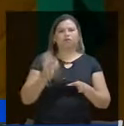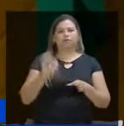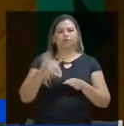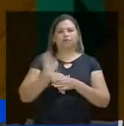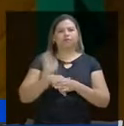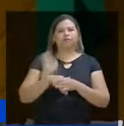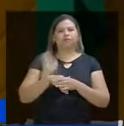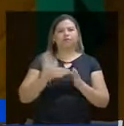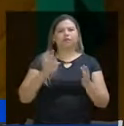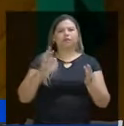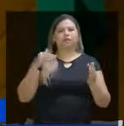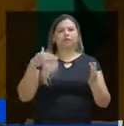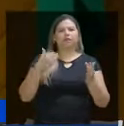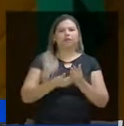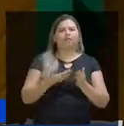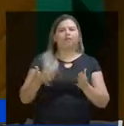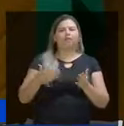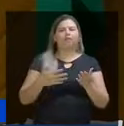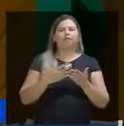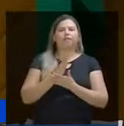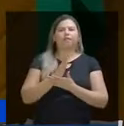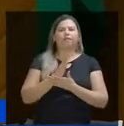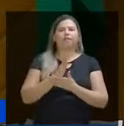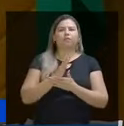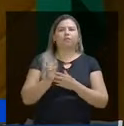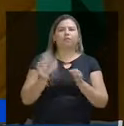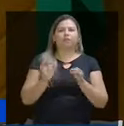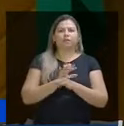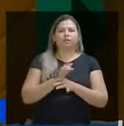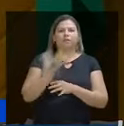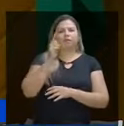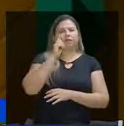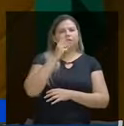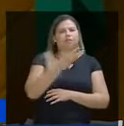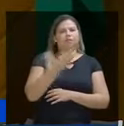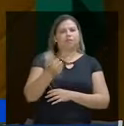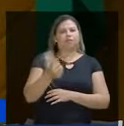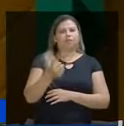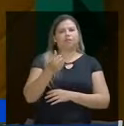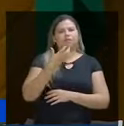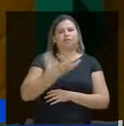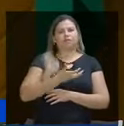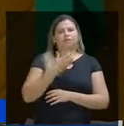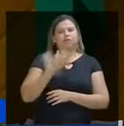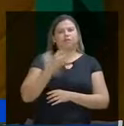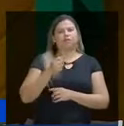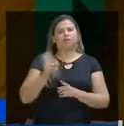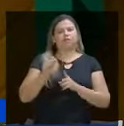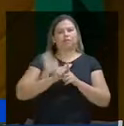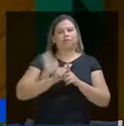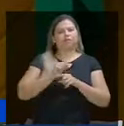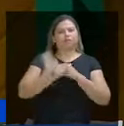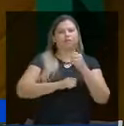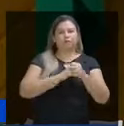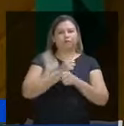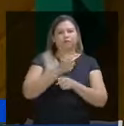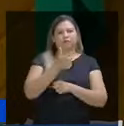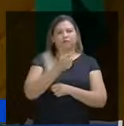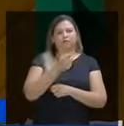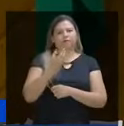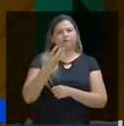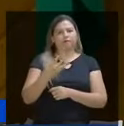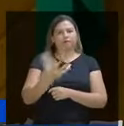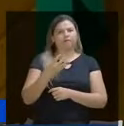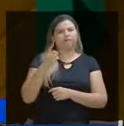a legislatura atual que termina em 31 de dezembro de 2024. Inclusive, esse é um entendimento sedimentado